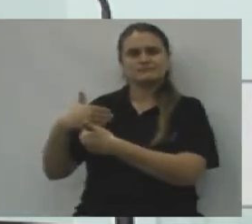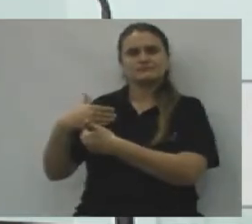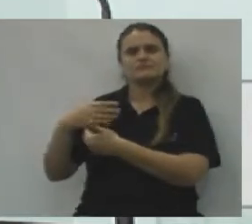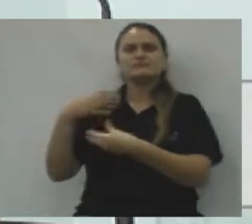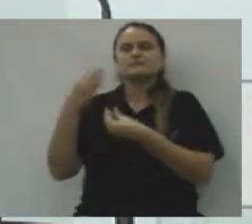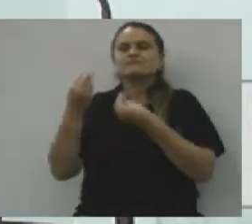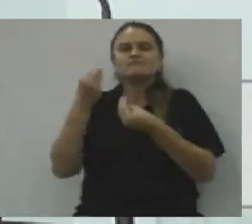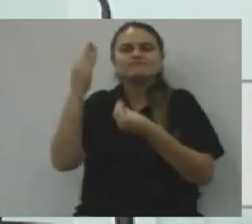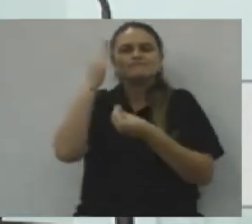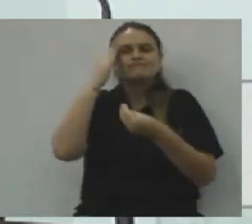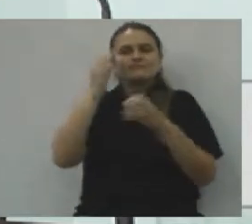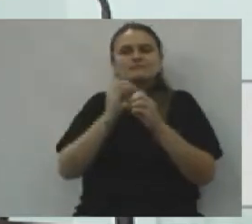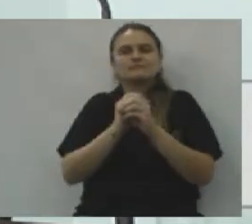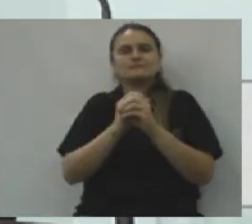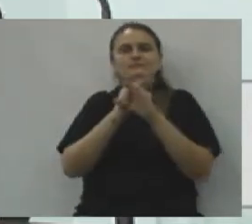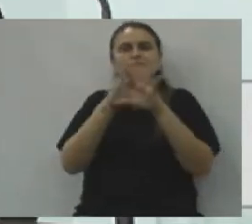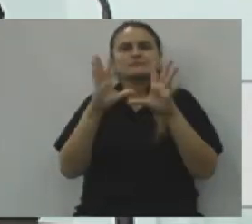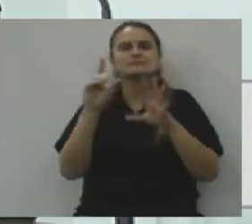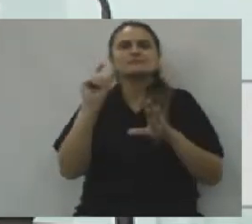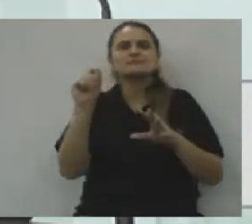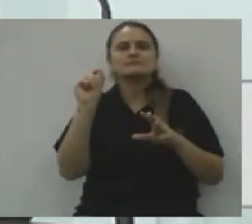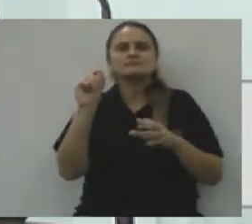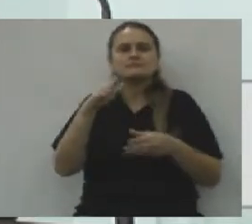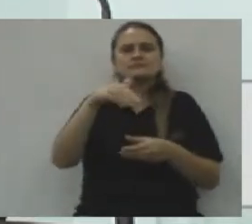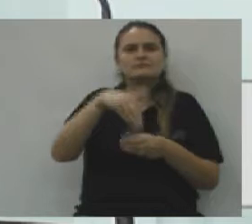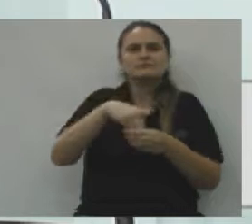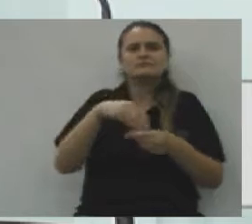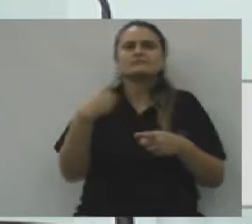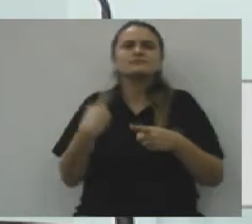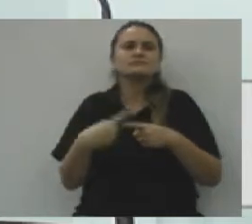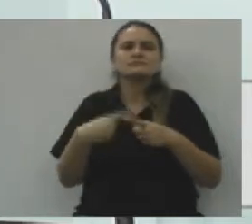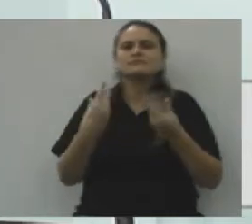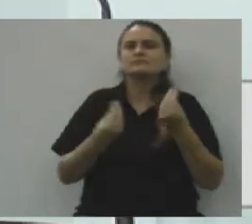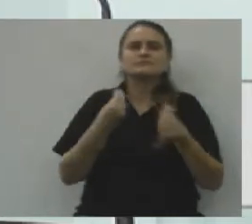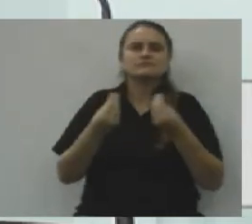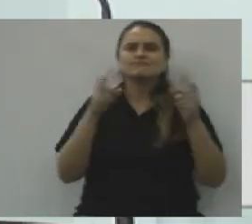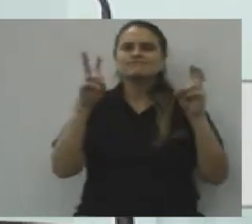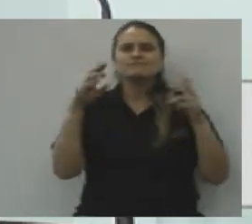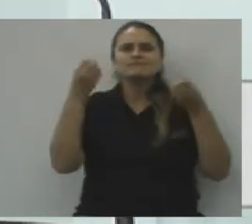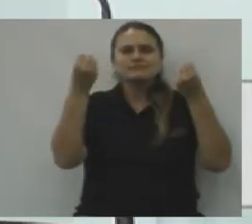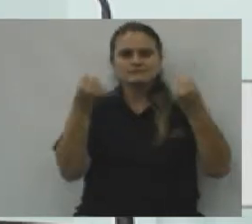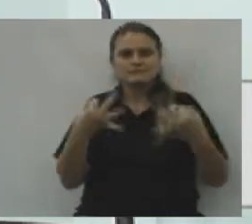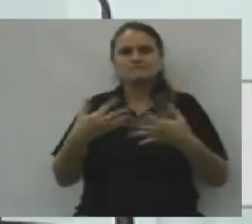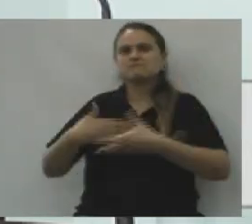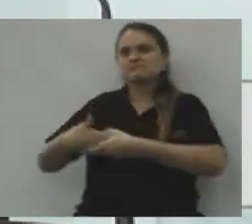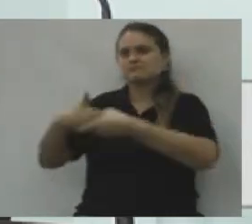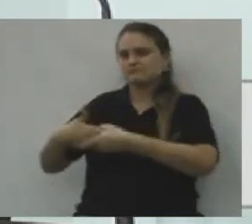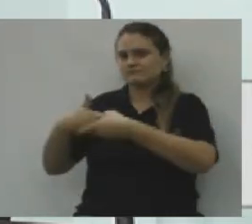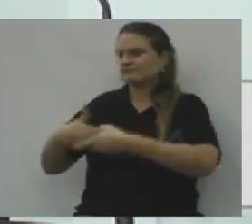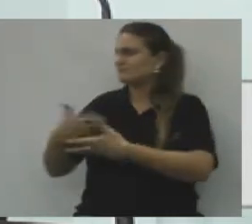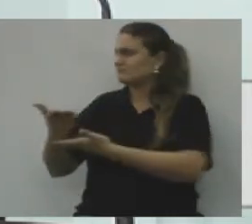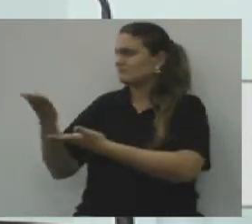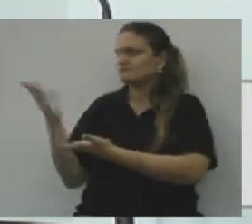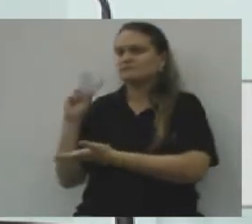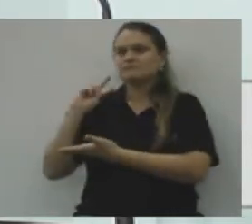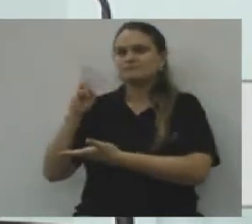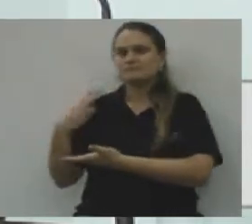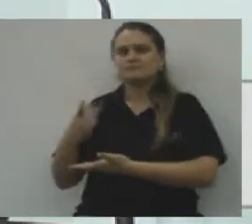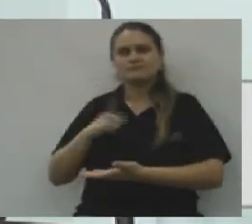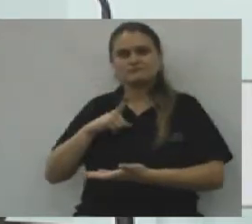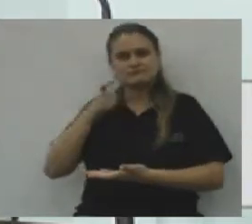o entendimento de o que estava sendo votado, por que estava sendo votado. Parabéns aos nobres edis pelo